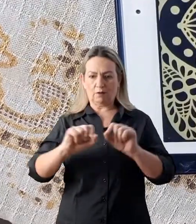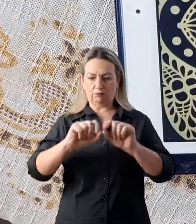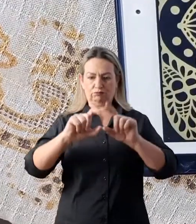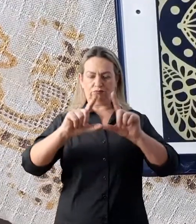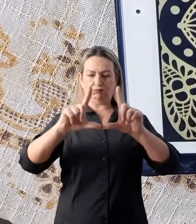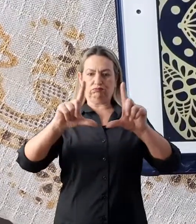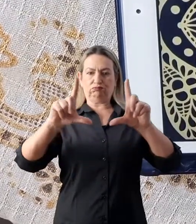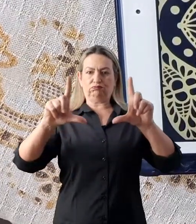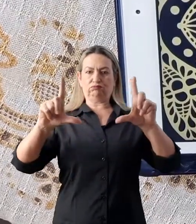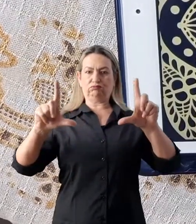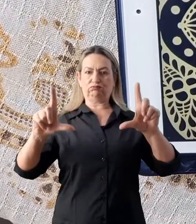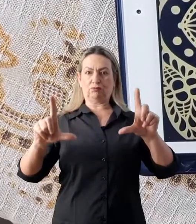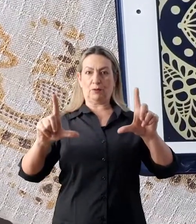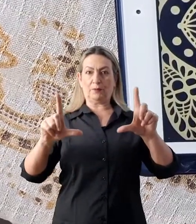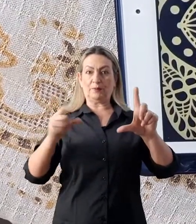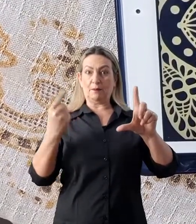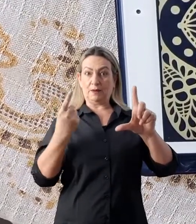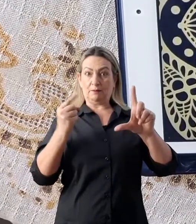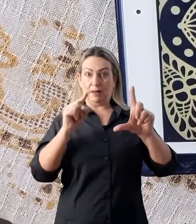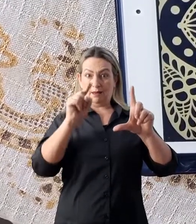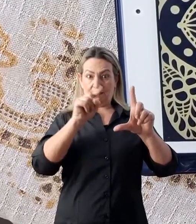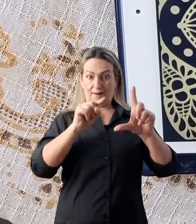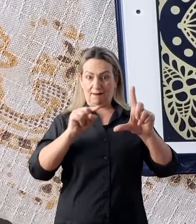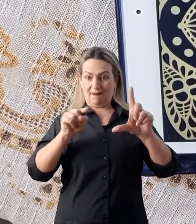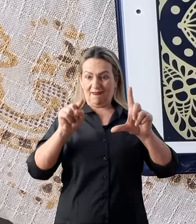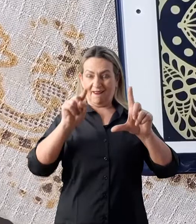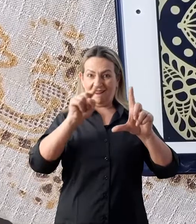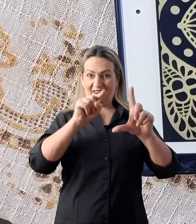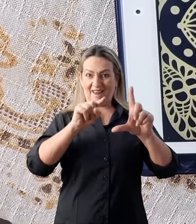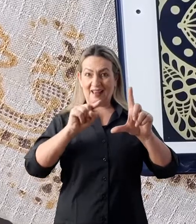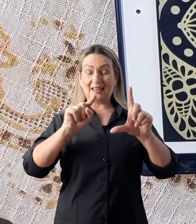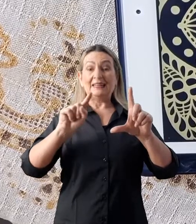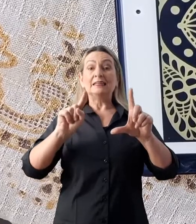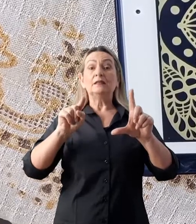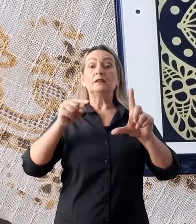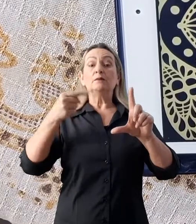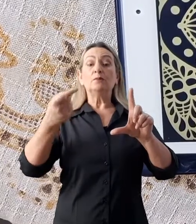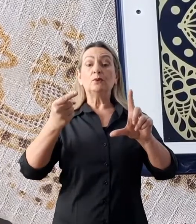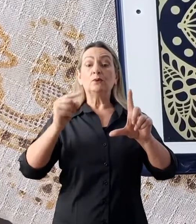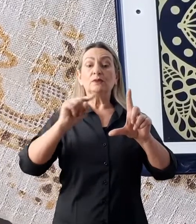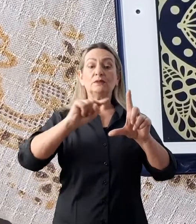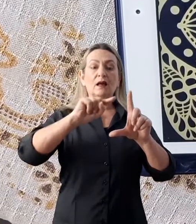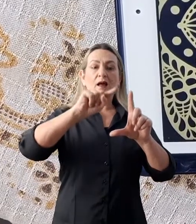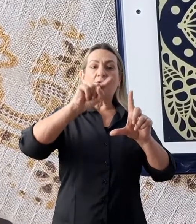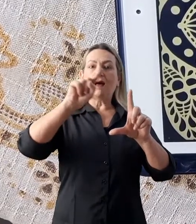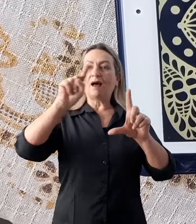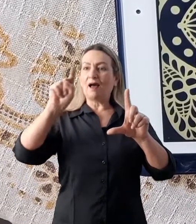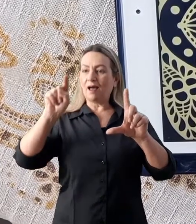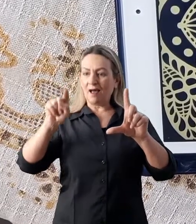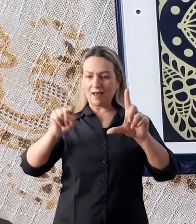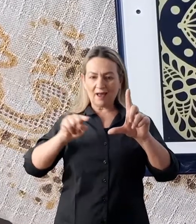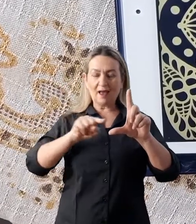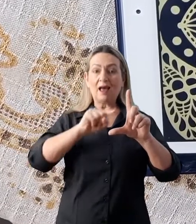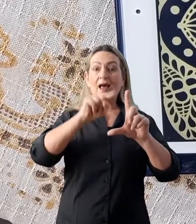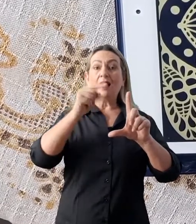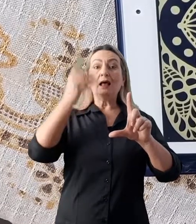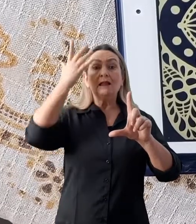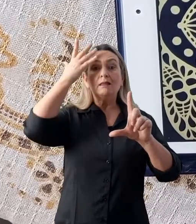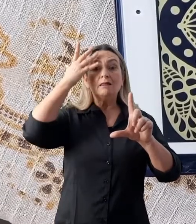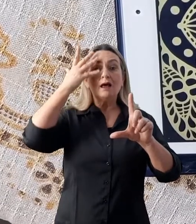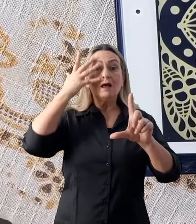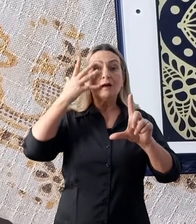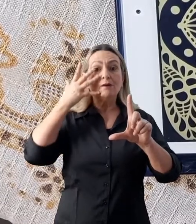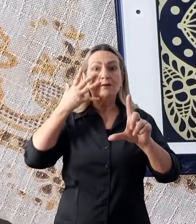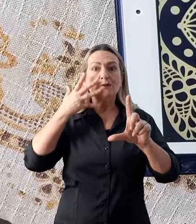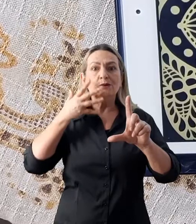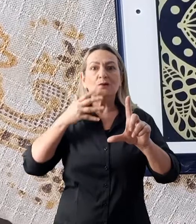por exemplo, eu usei aqui essa primeira, mas depois a divisão se dá pelas próprias